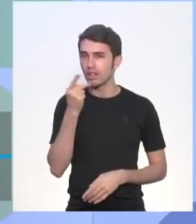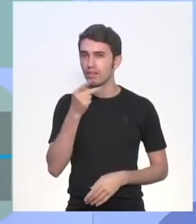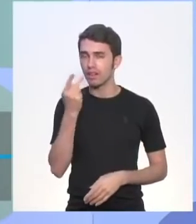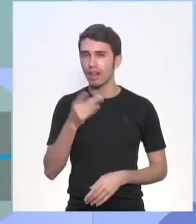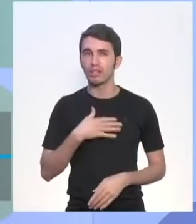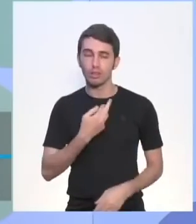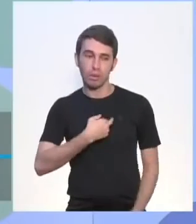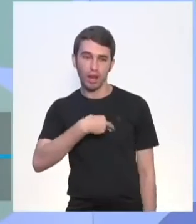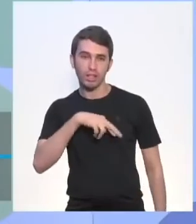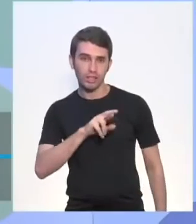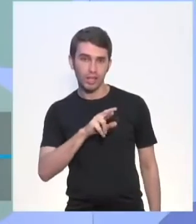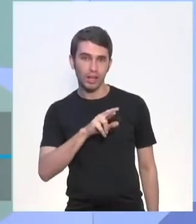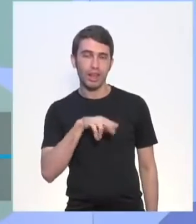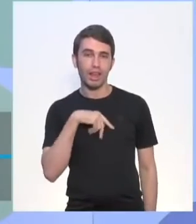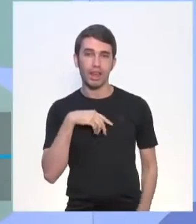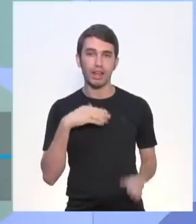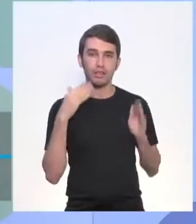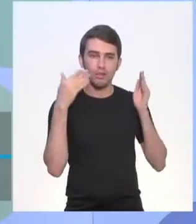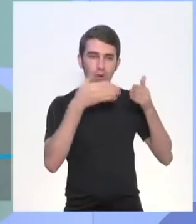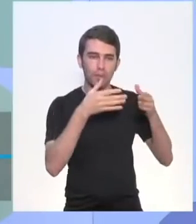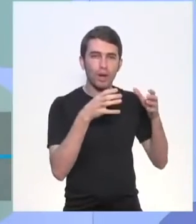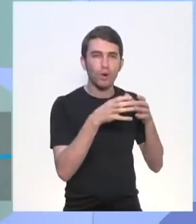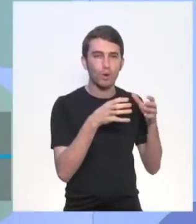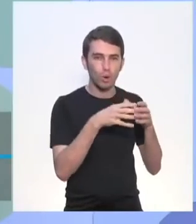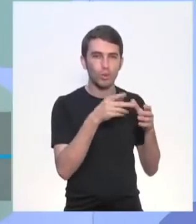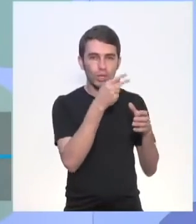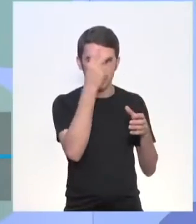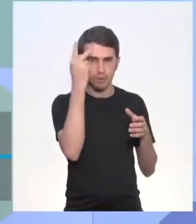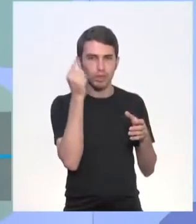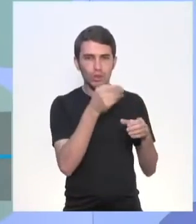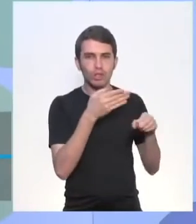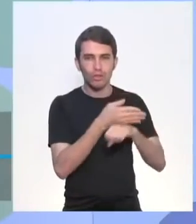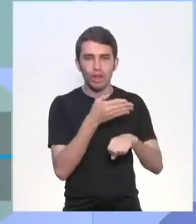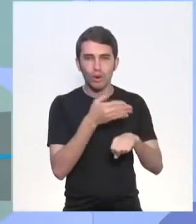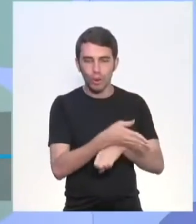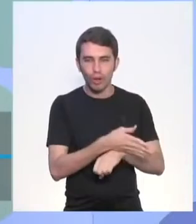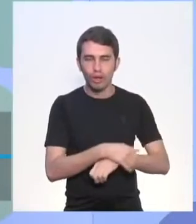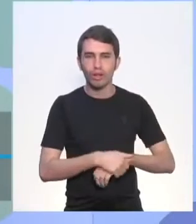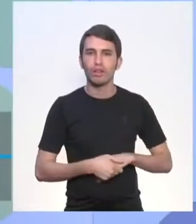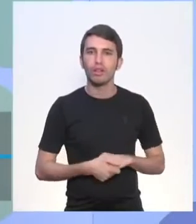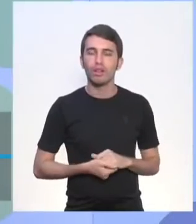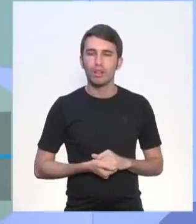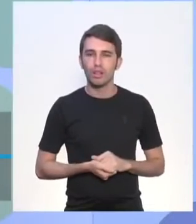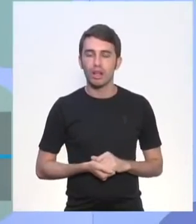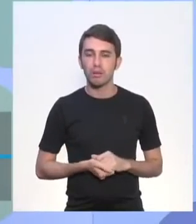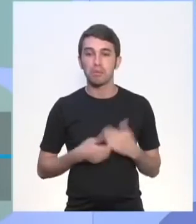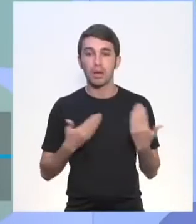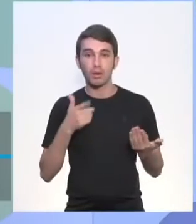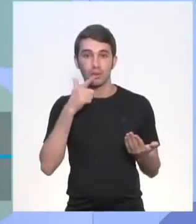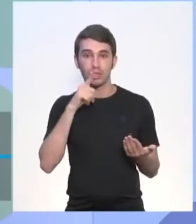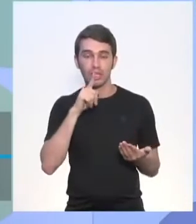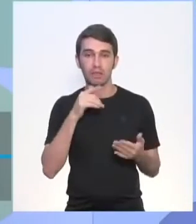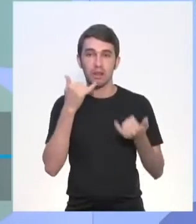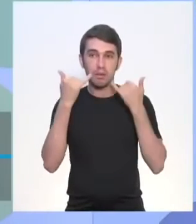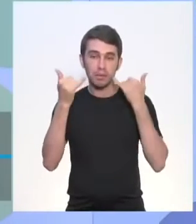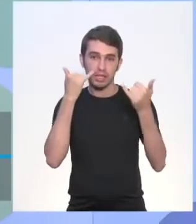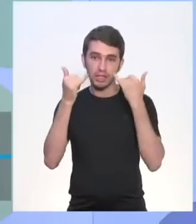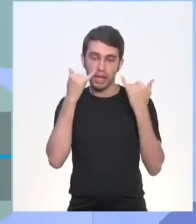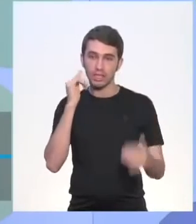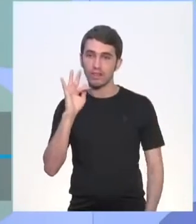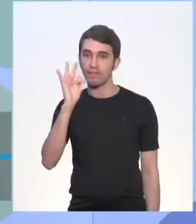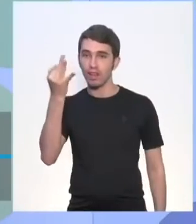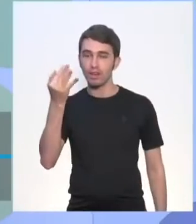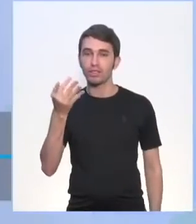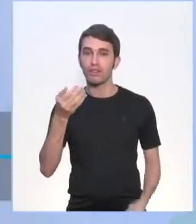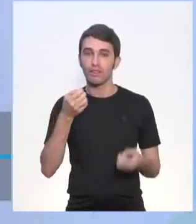coisa religiosa, eles vão procurar grupos onde pessoas religiosas frequentam, né? Para, através de uma mensagem falsa, trazer a